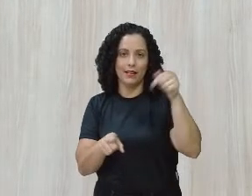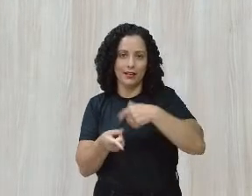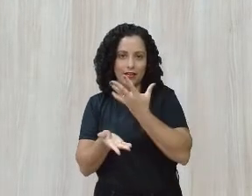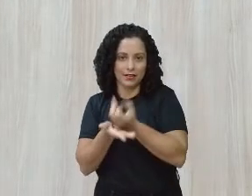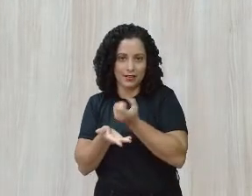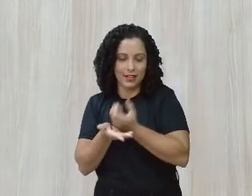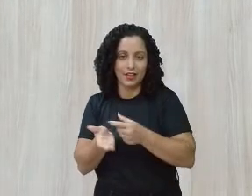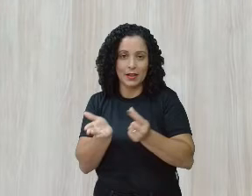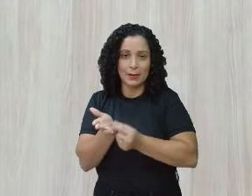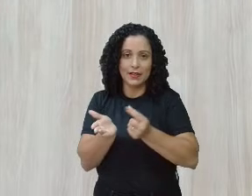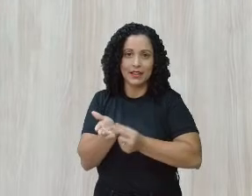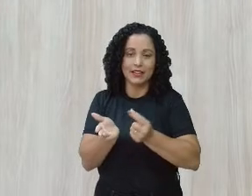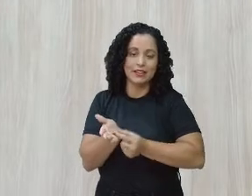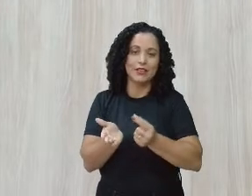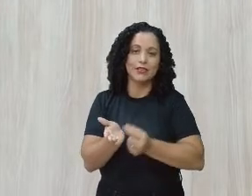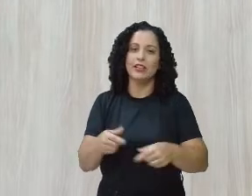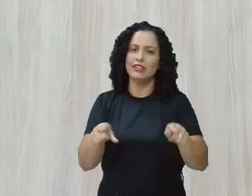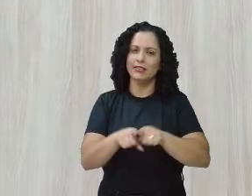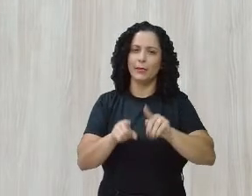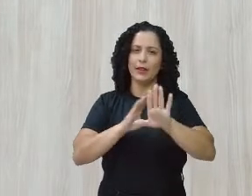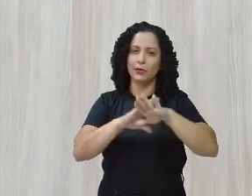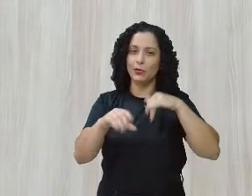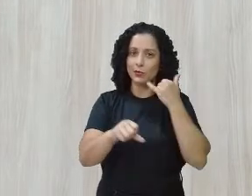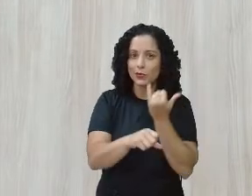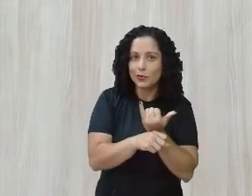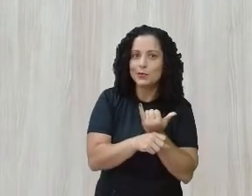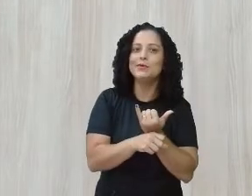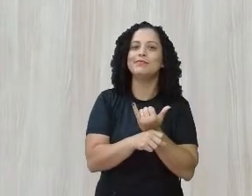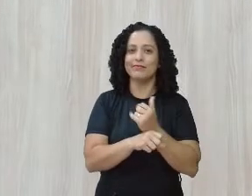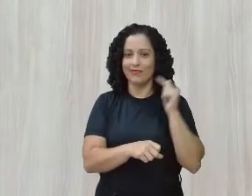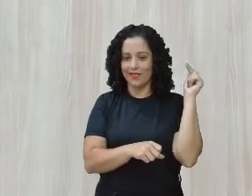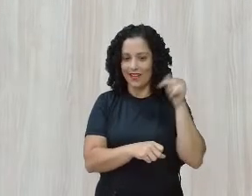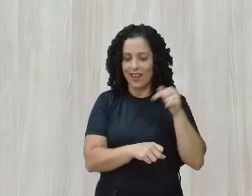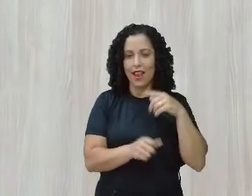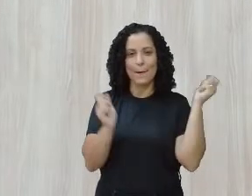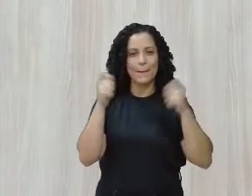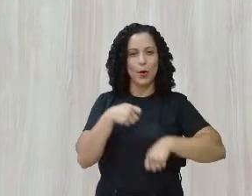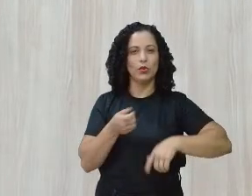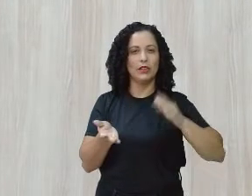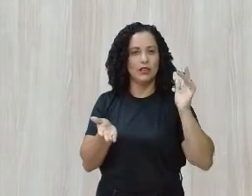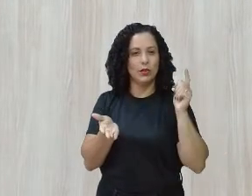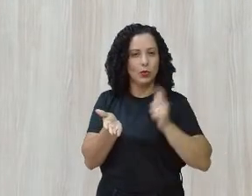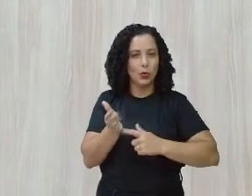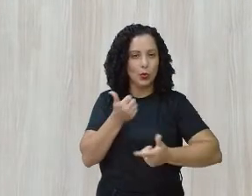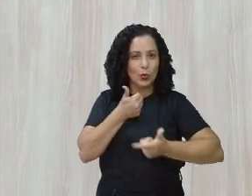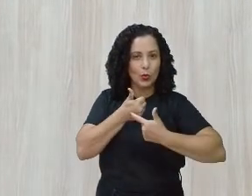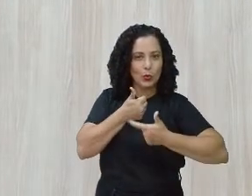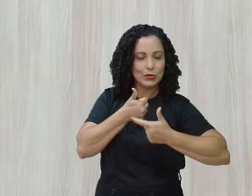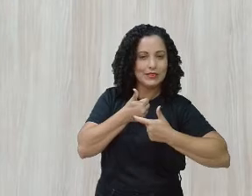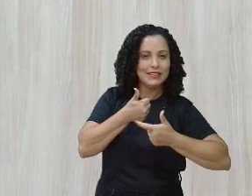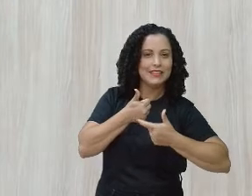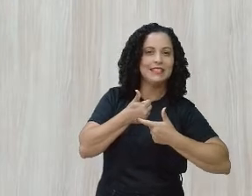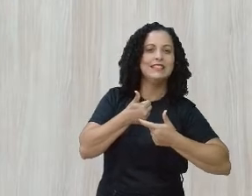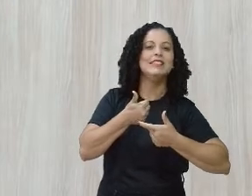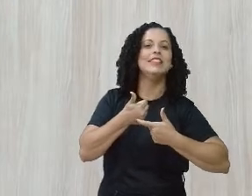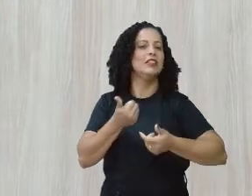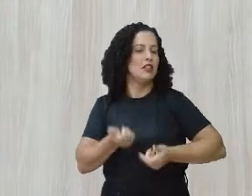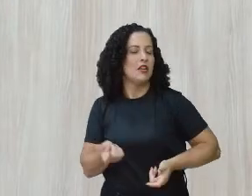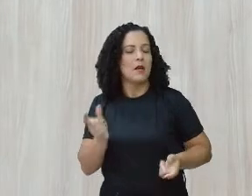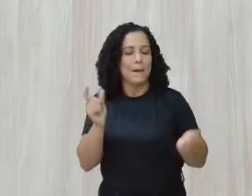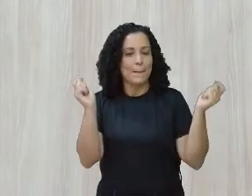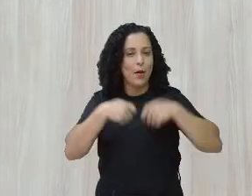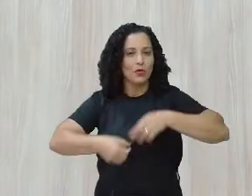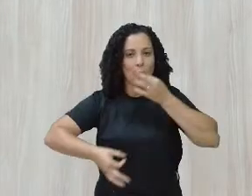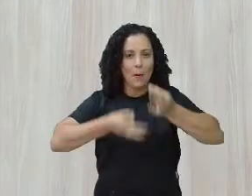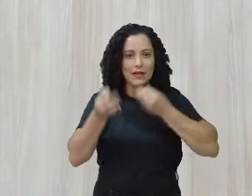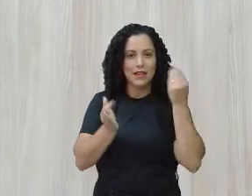Recife e também no nosso canal no YouTube. Lá você pode curtir, compartilhar, deixar o seu comentário, tá certo? E seguir